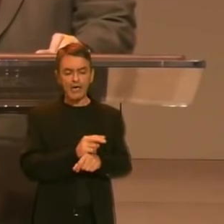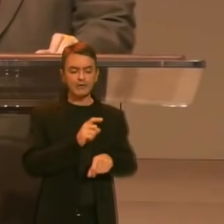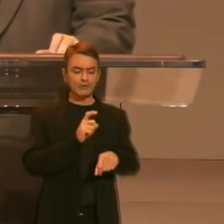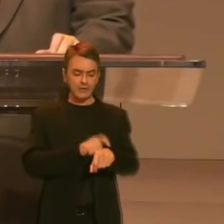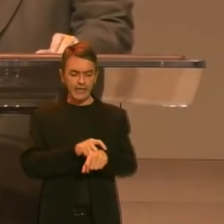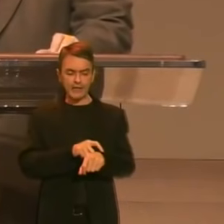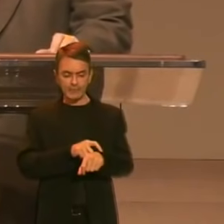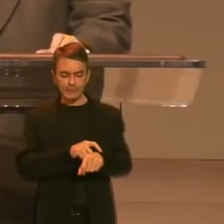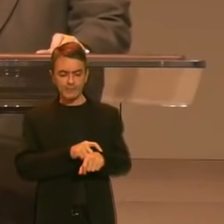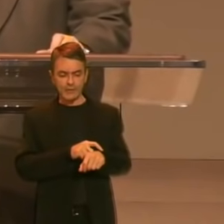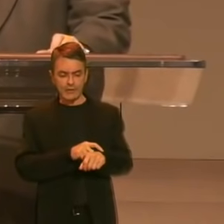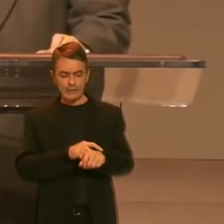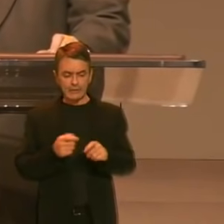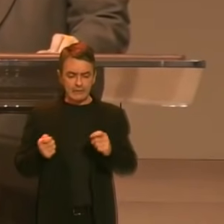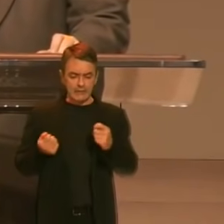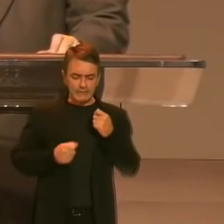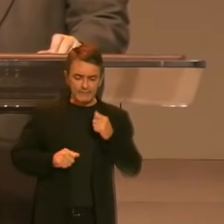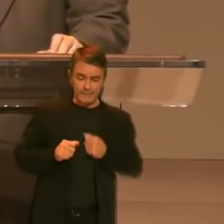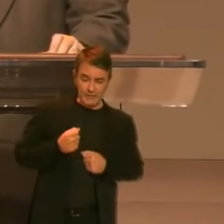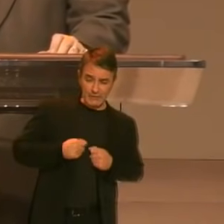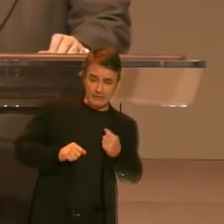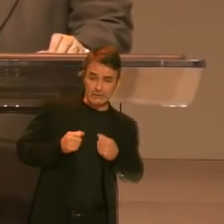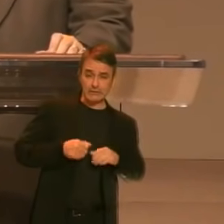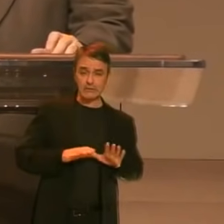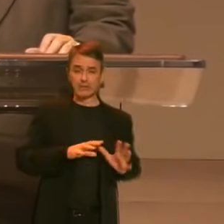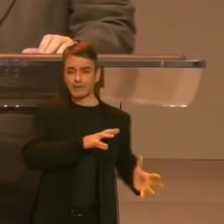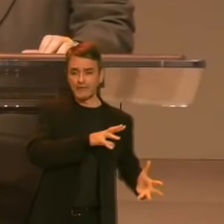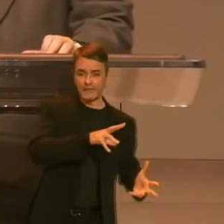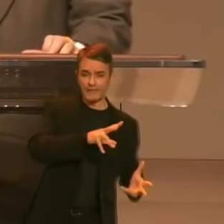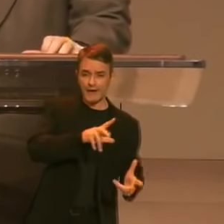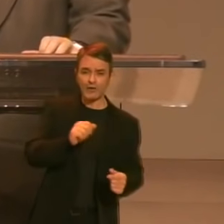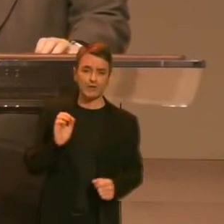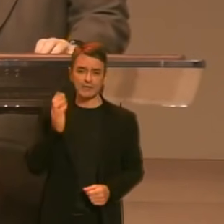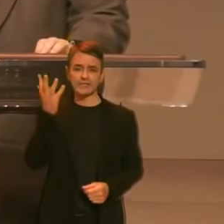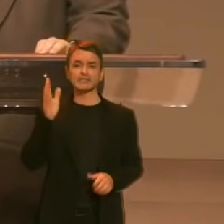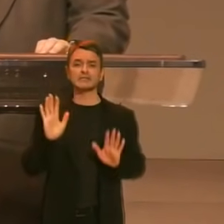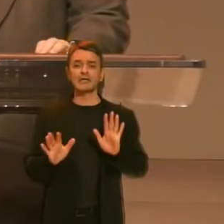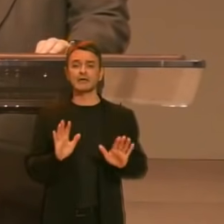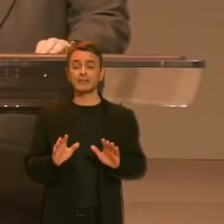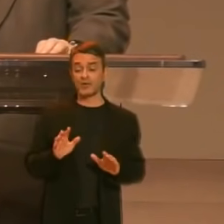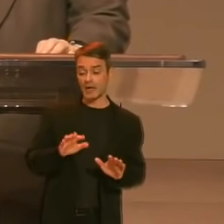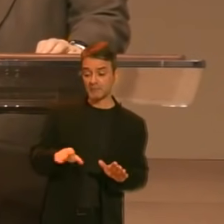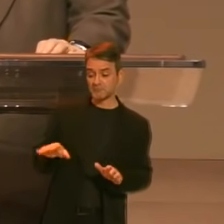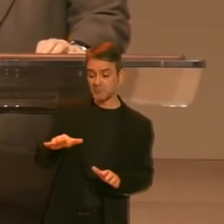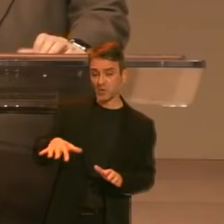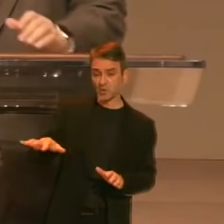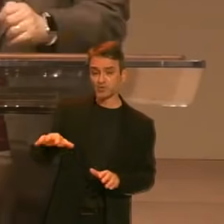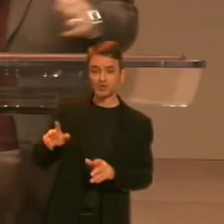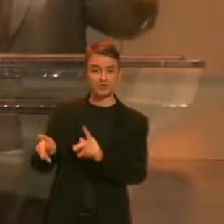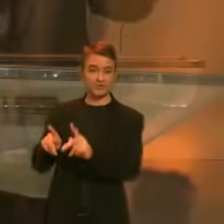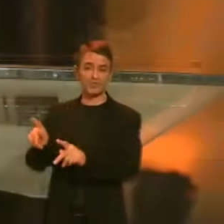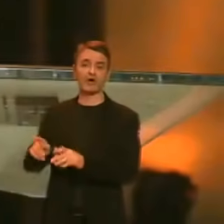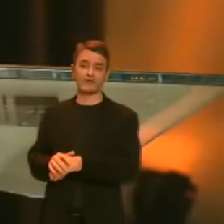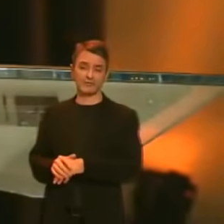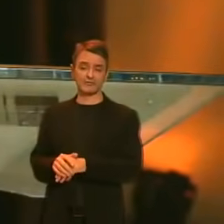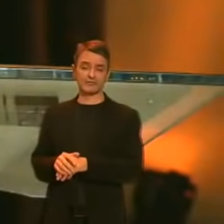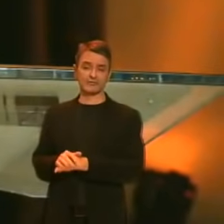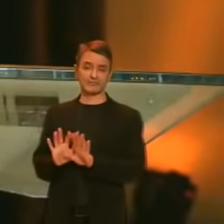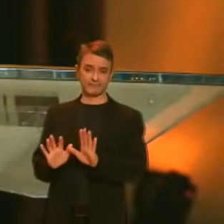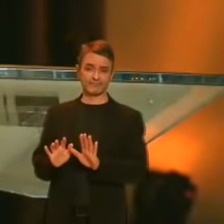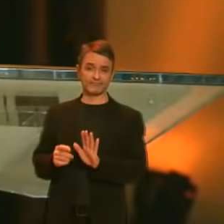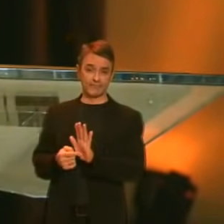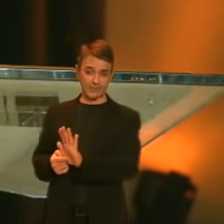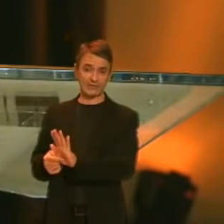que virá sobre o mundo inteiro, para pôr à prova os povos da terra. A gente vai estar aqui